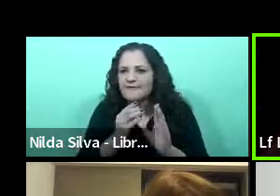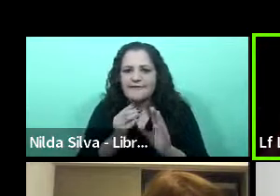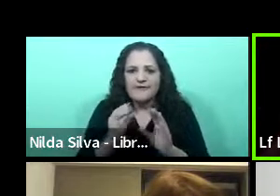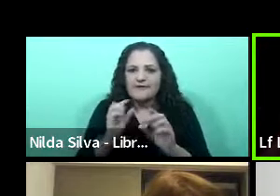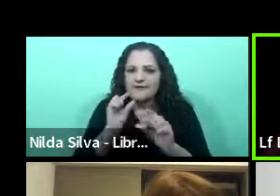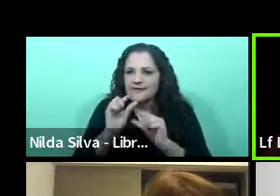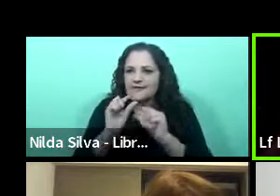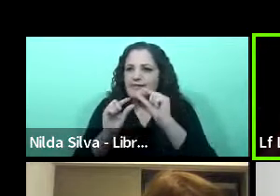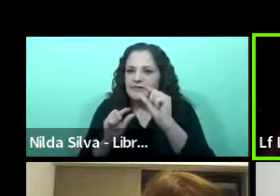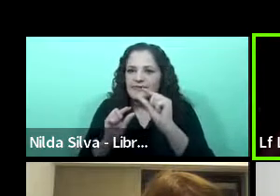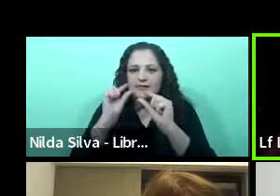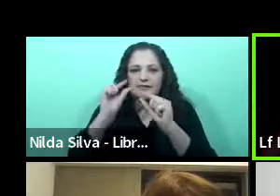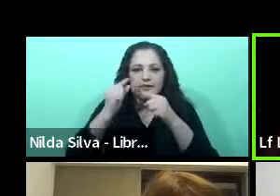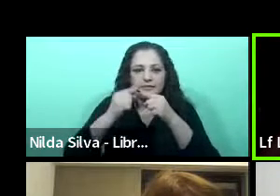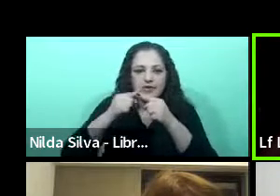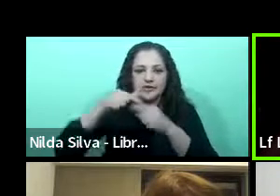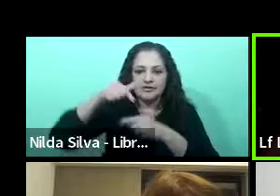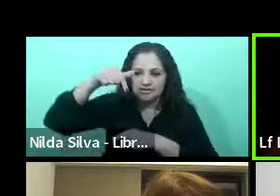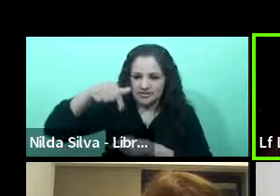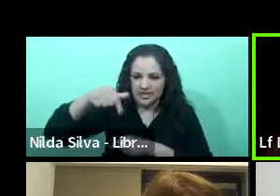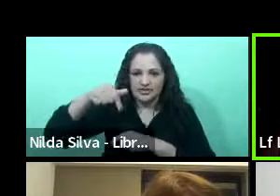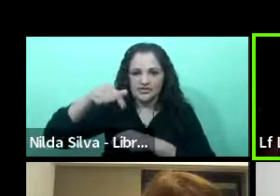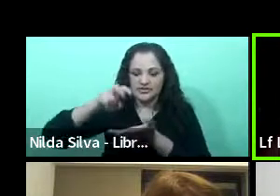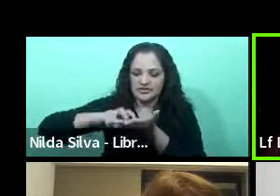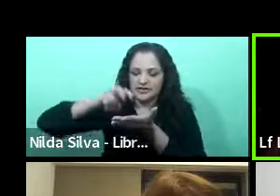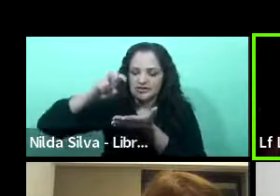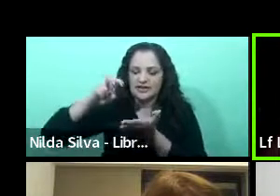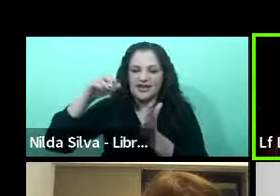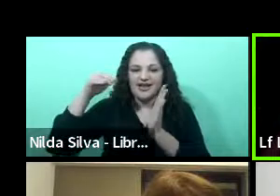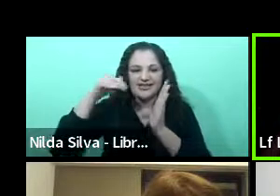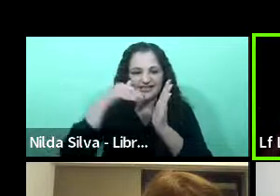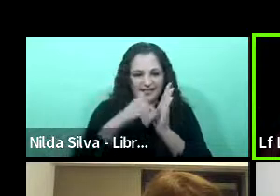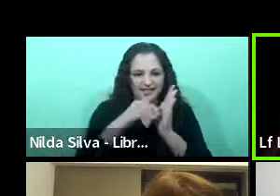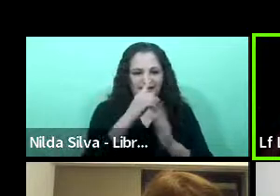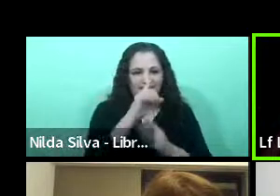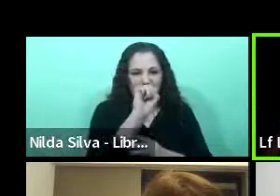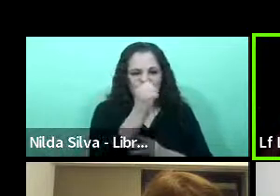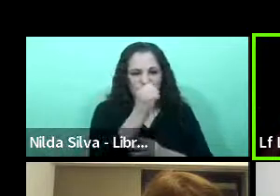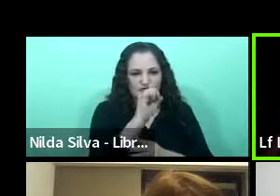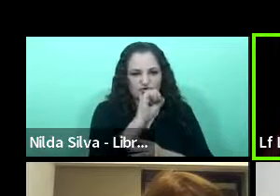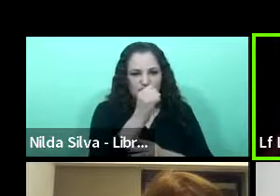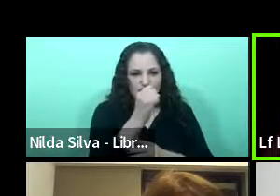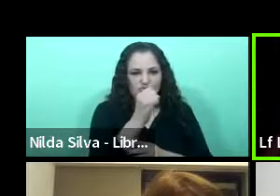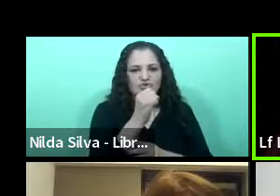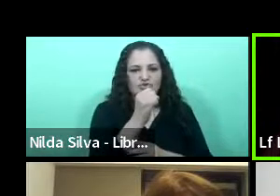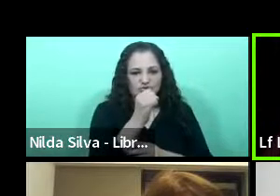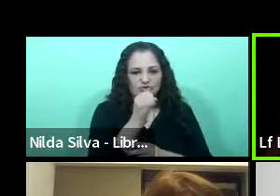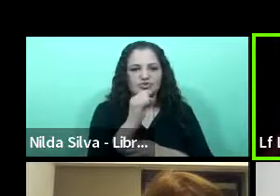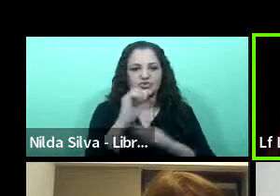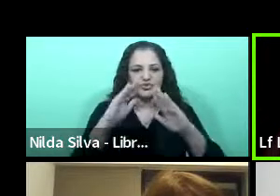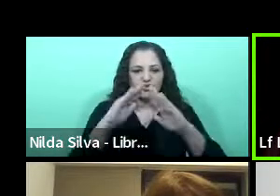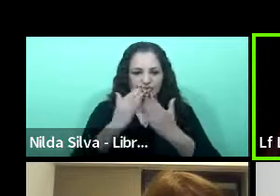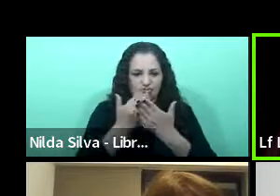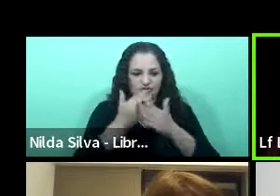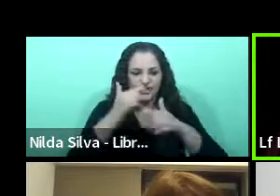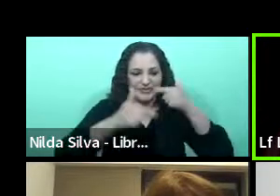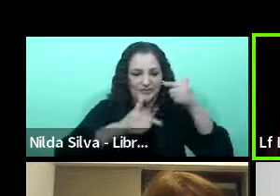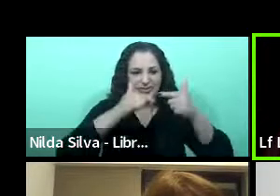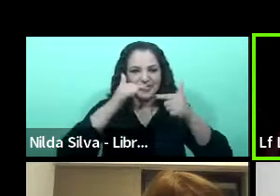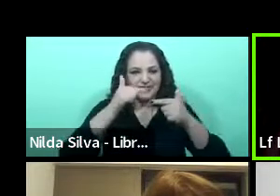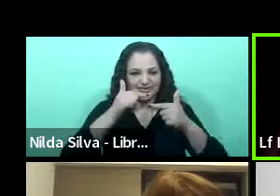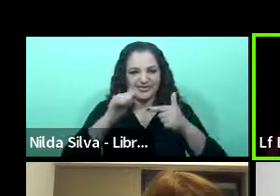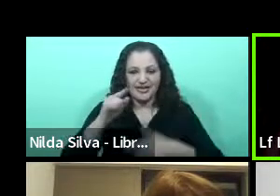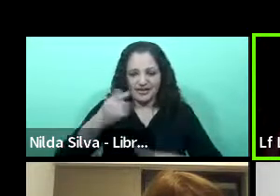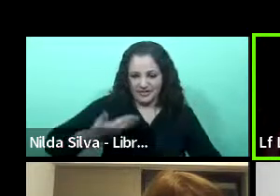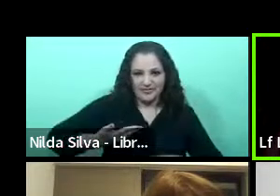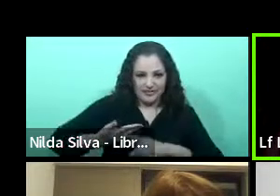das 7 da manhã até as 16 na escola. E como a colega falou, o meu